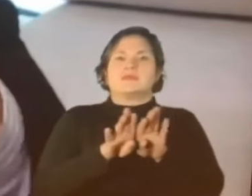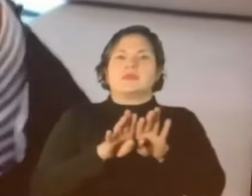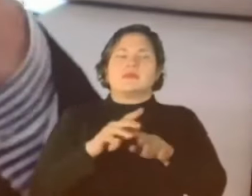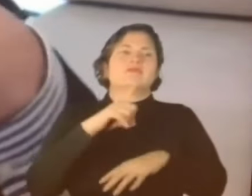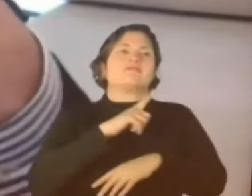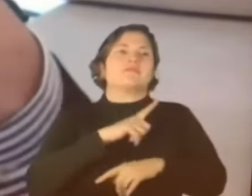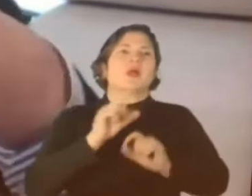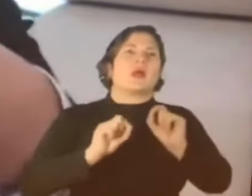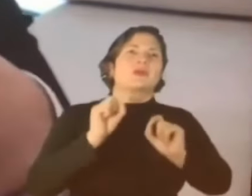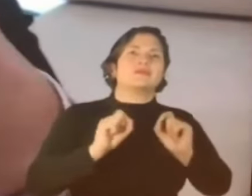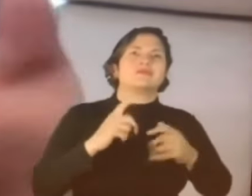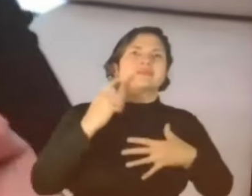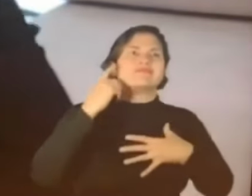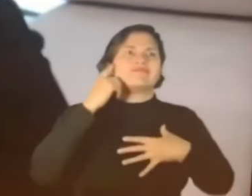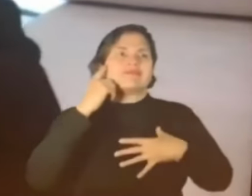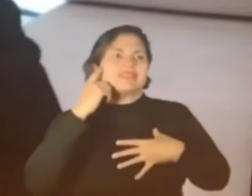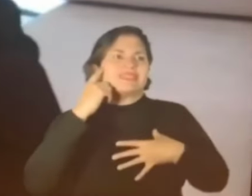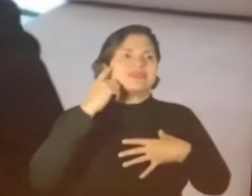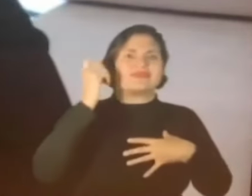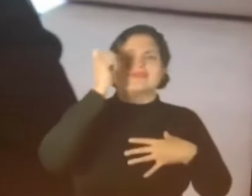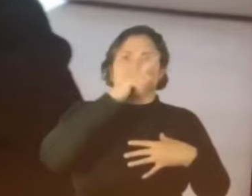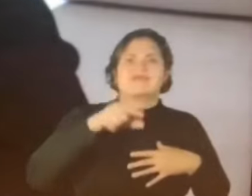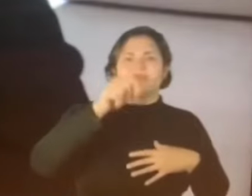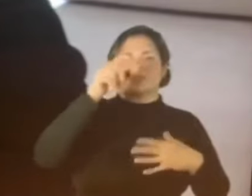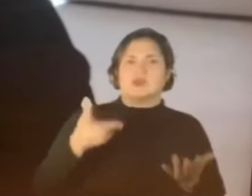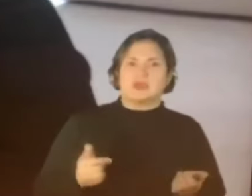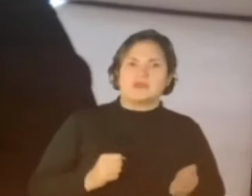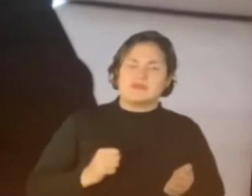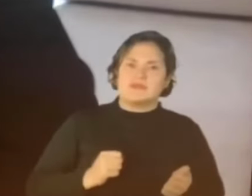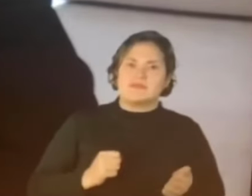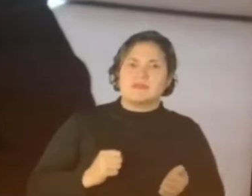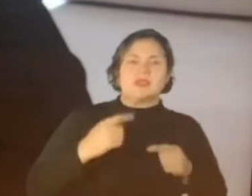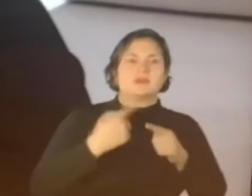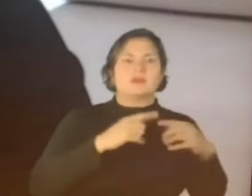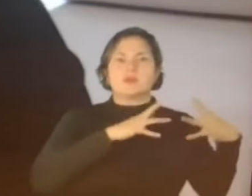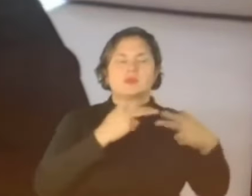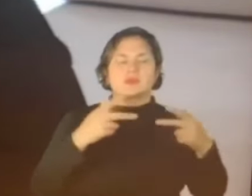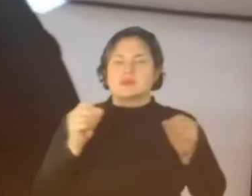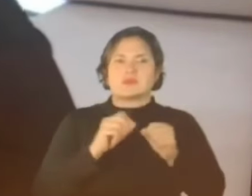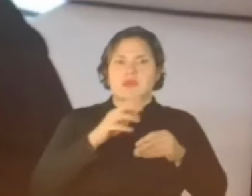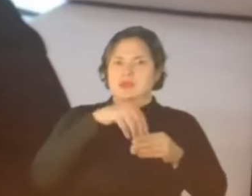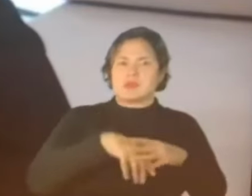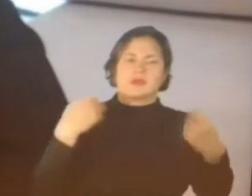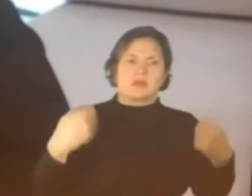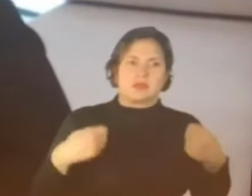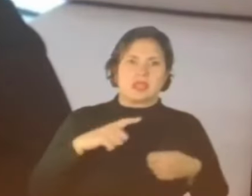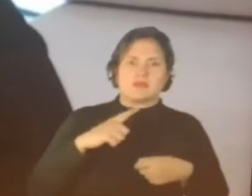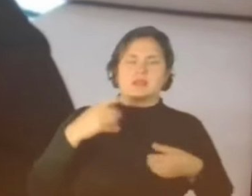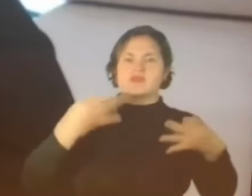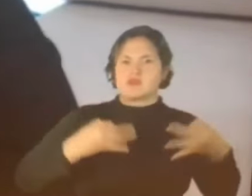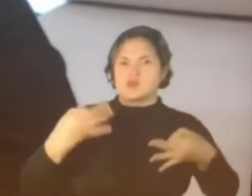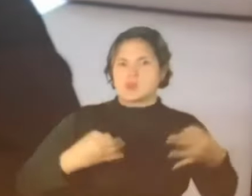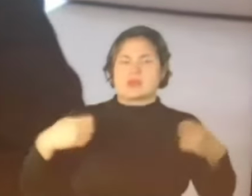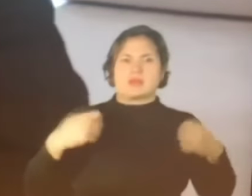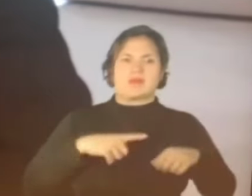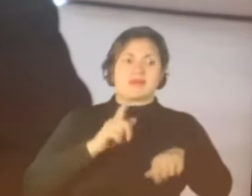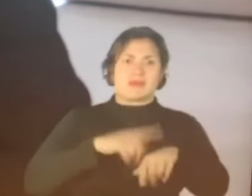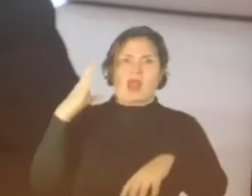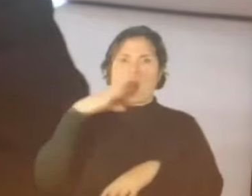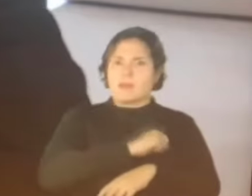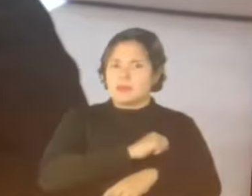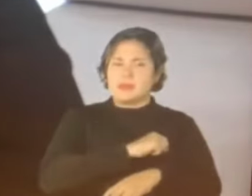a indecidibilidade. Ou seja, as ações eleitorais que deveriam ser julgadas em tempo